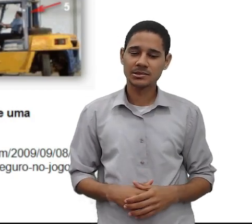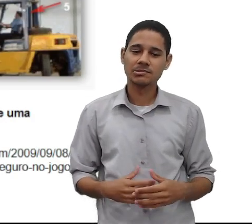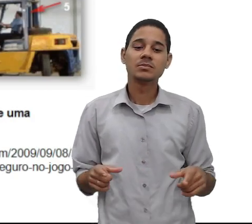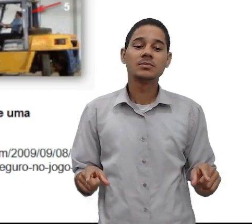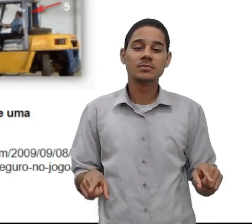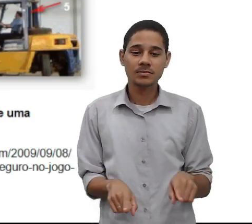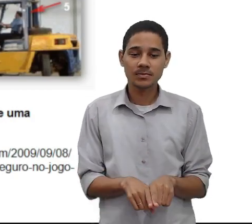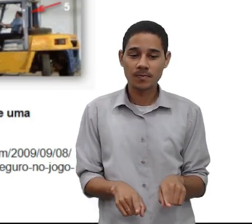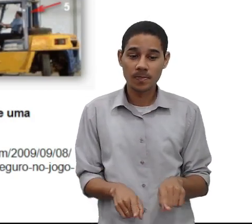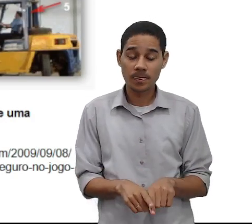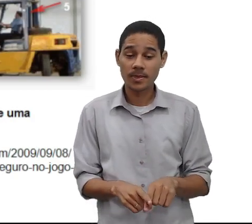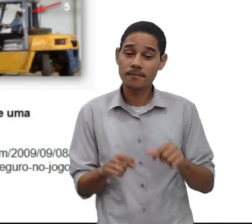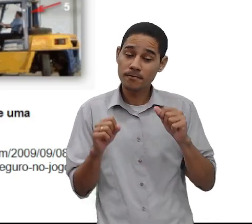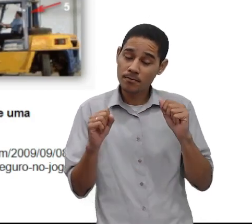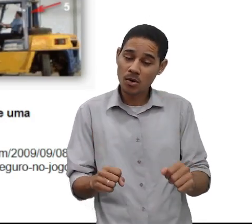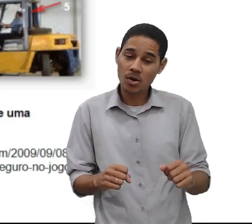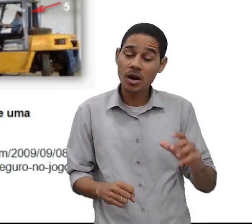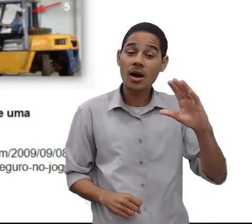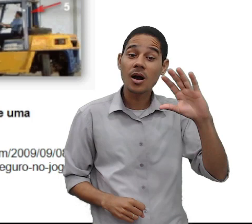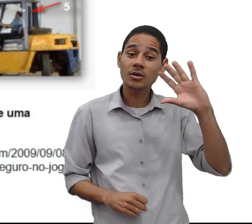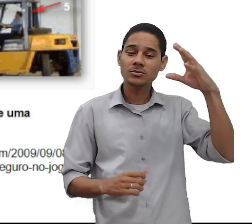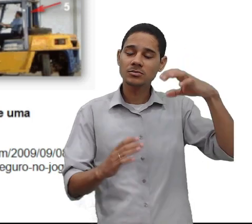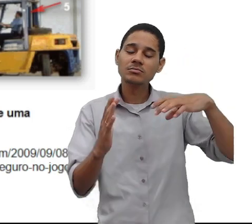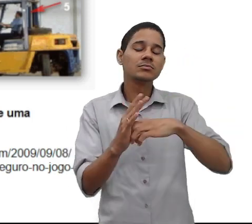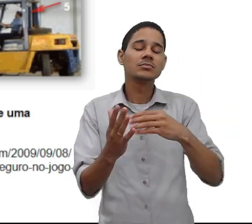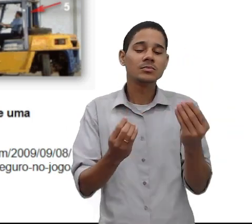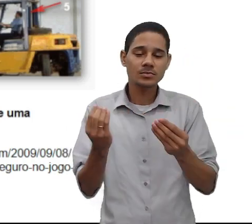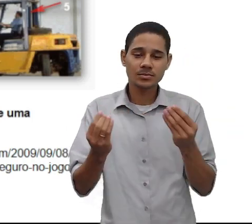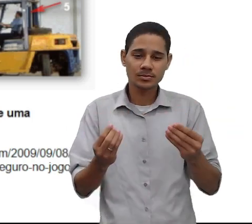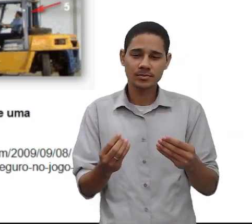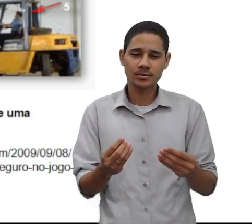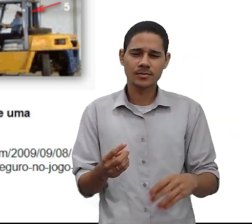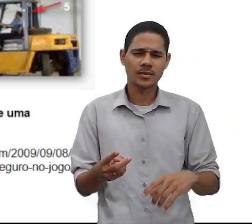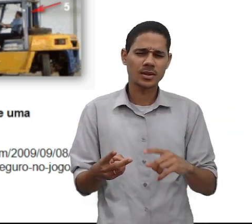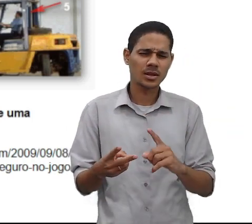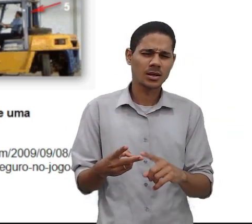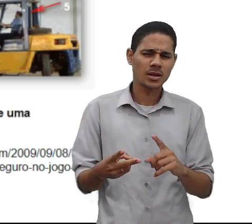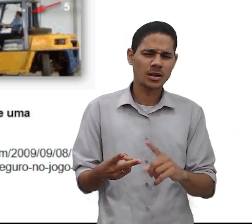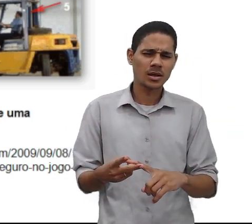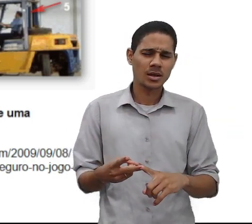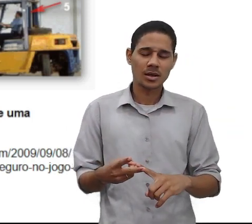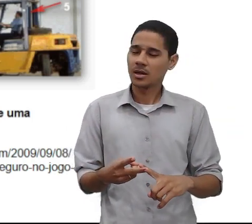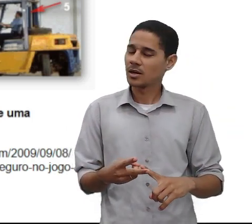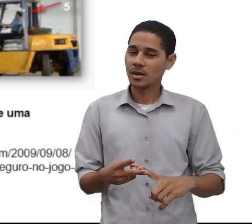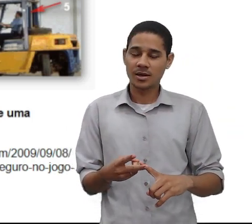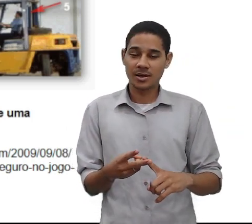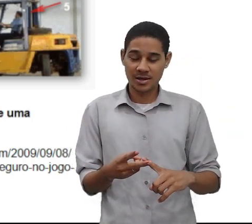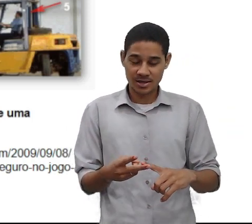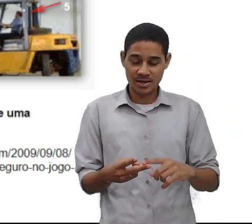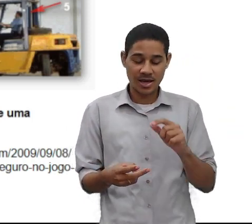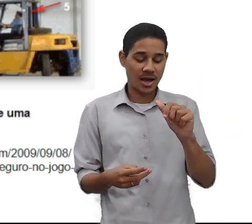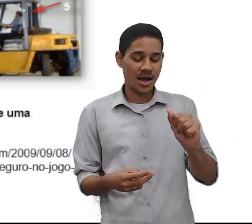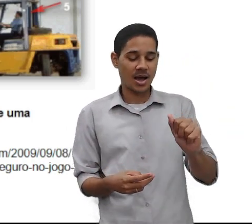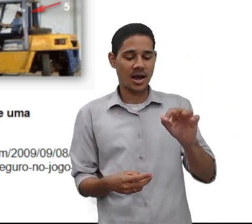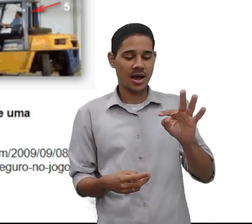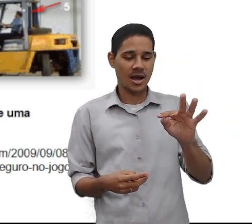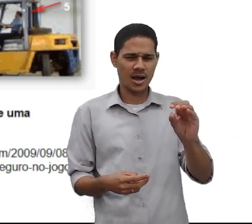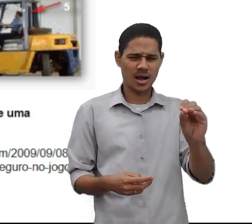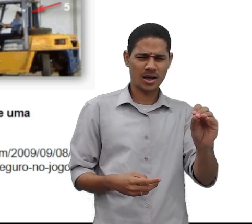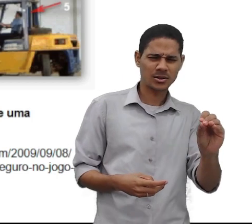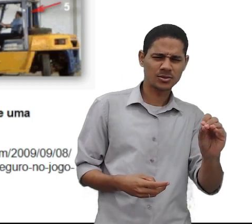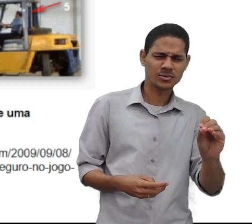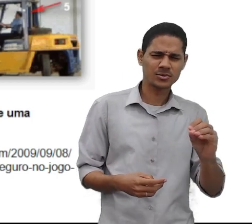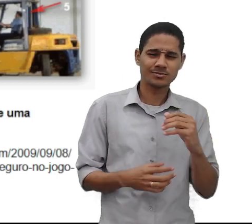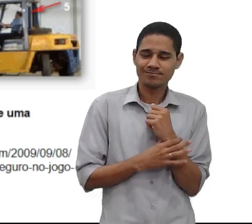As causas de acidente também podem ser classificadas como um ato inseguro. Então, o termo ato seguro